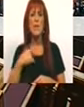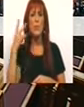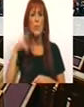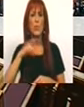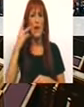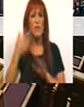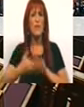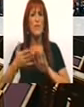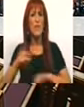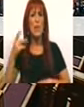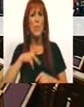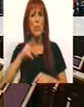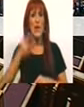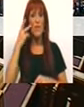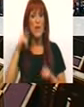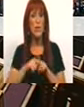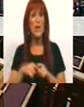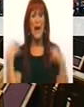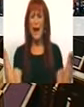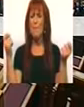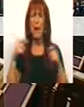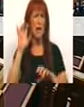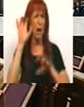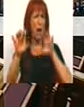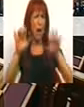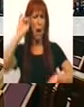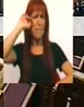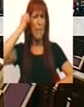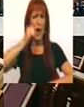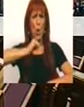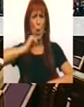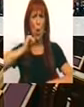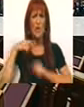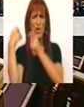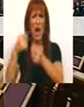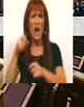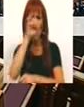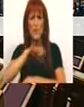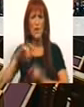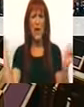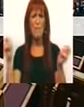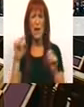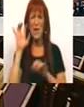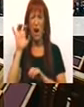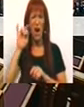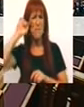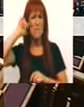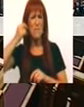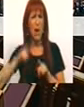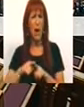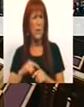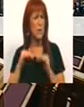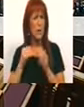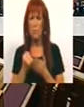portugal ao vivo e campanhas difamatórias contra os argumentistas campanhas de informação áreas sem